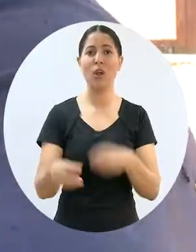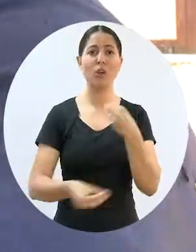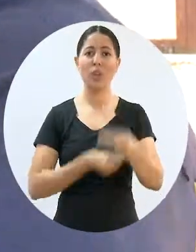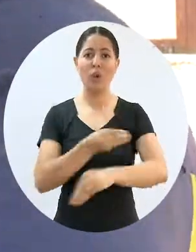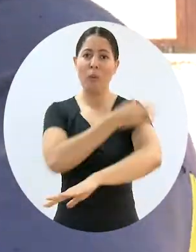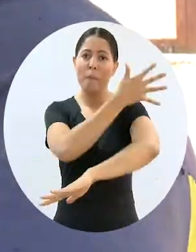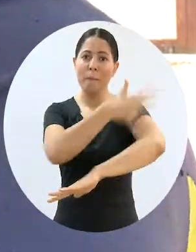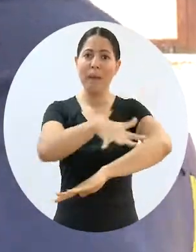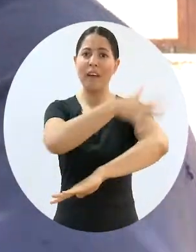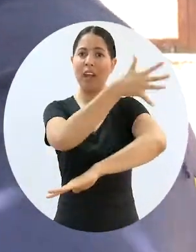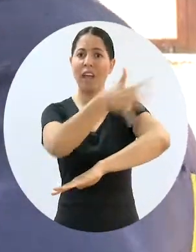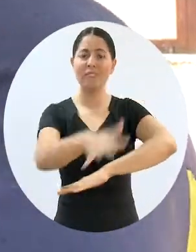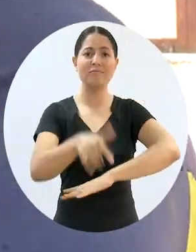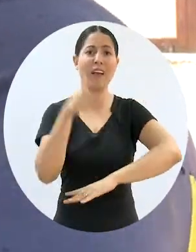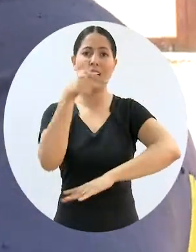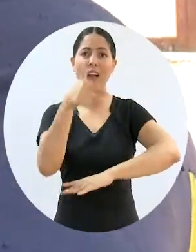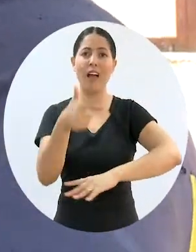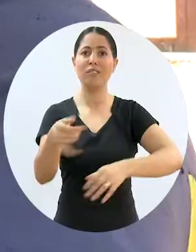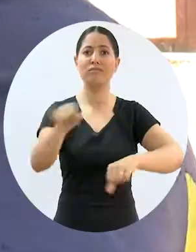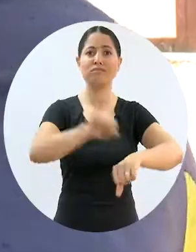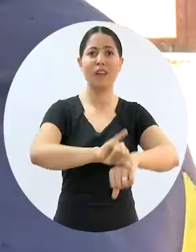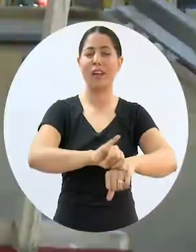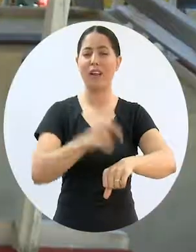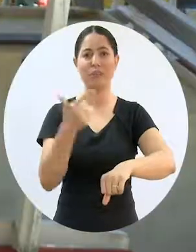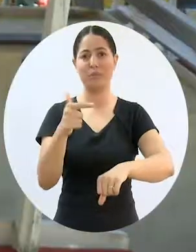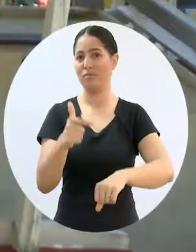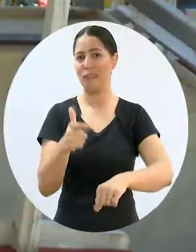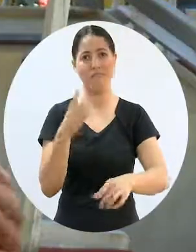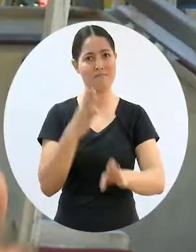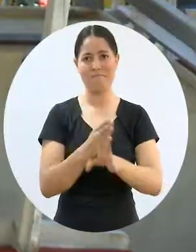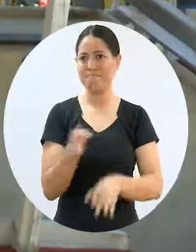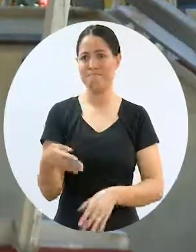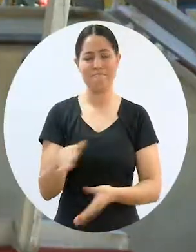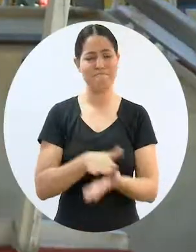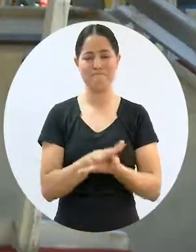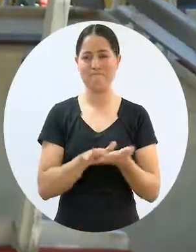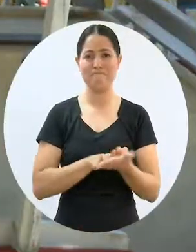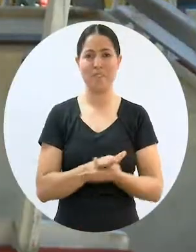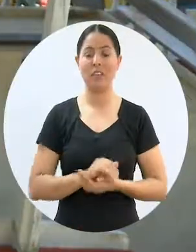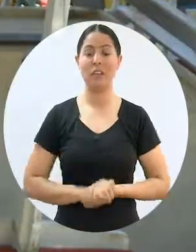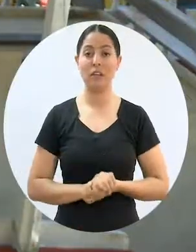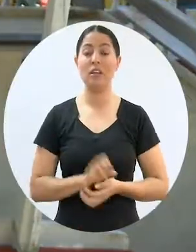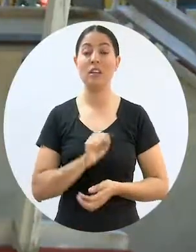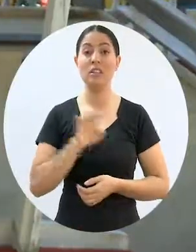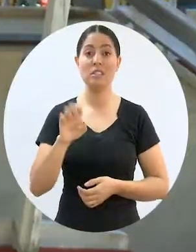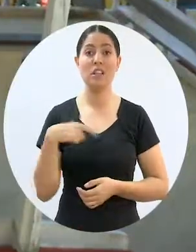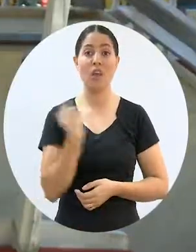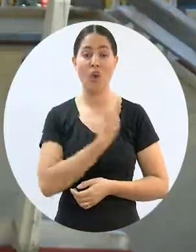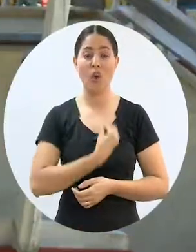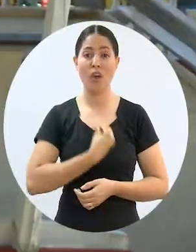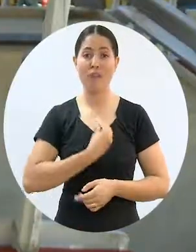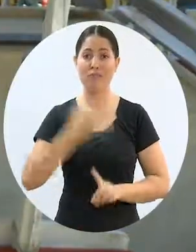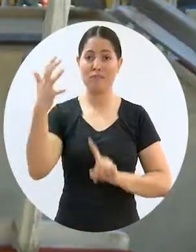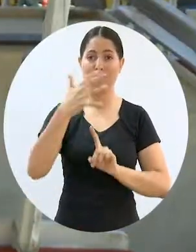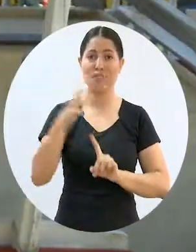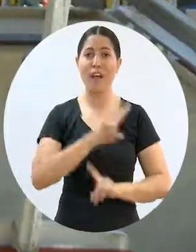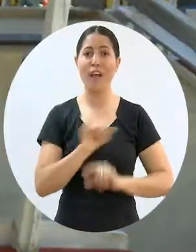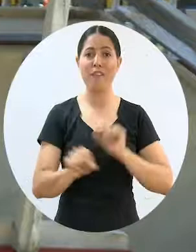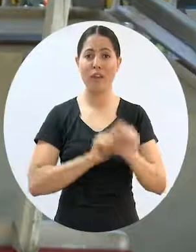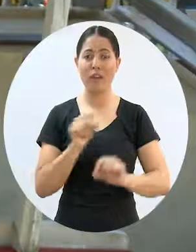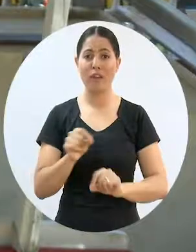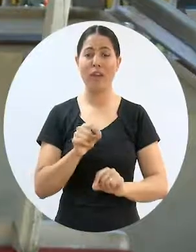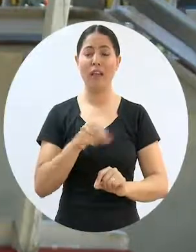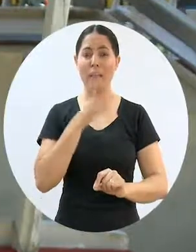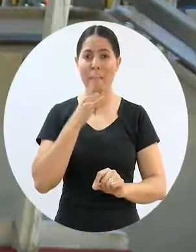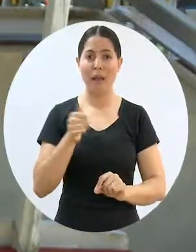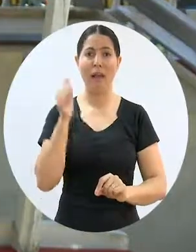adianta a gente sair para maré para não vender o pescado. Então se chegar na praia da gente com quantidade grande, isso vai afetar a gente. Ou seja, vai ficar muitos pais de